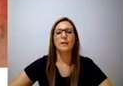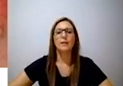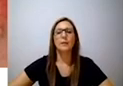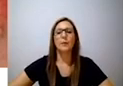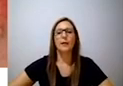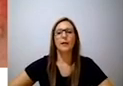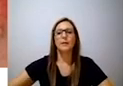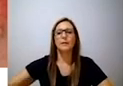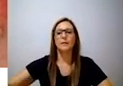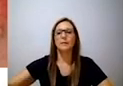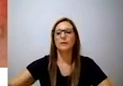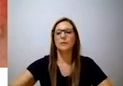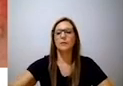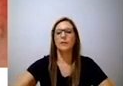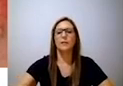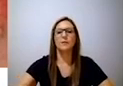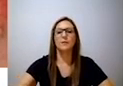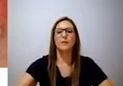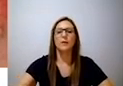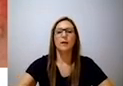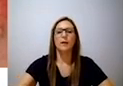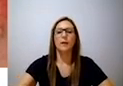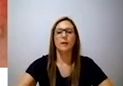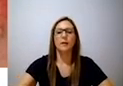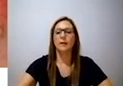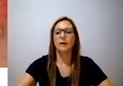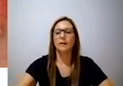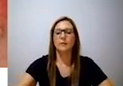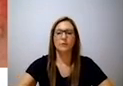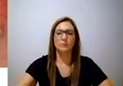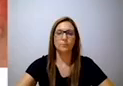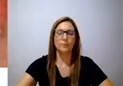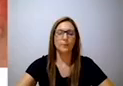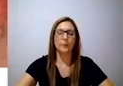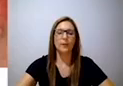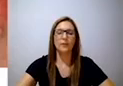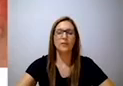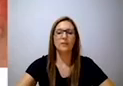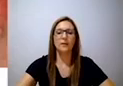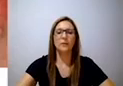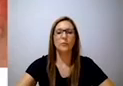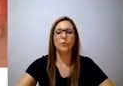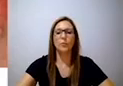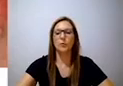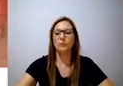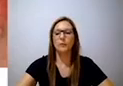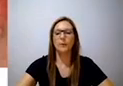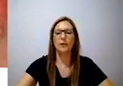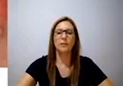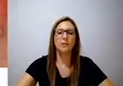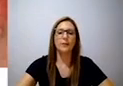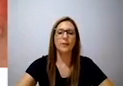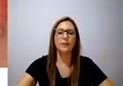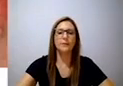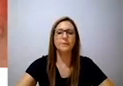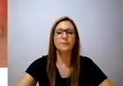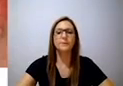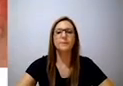que aparecem tanto na fase interna, na parte interna do corpo, como na parte